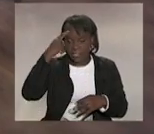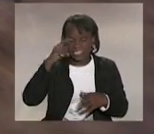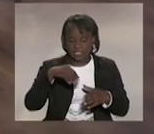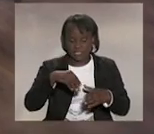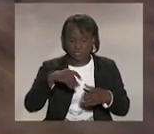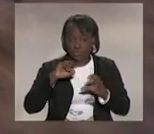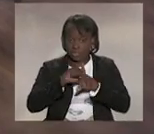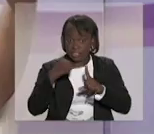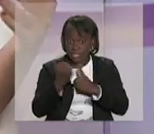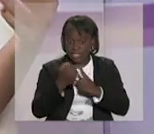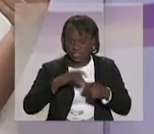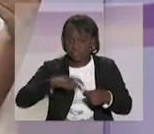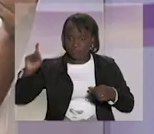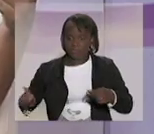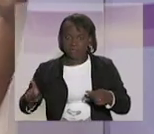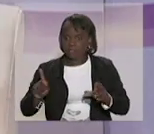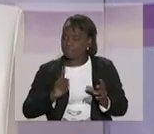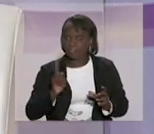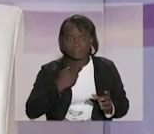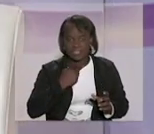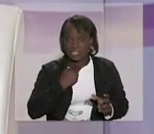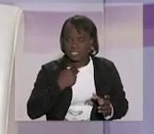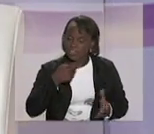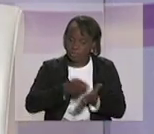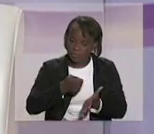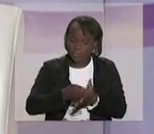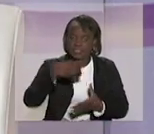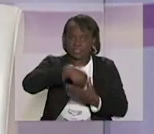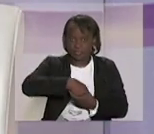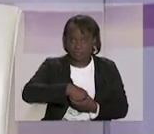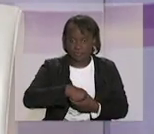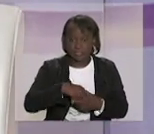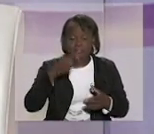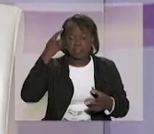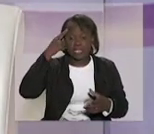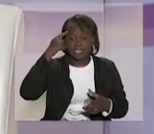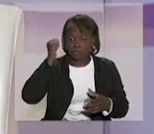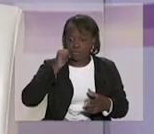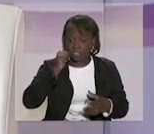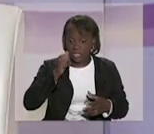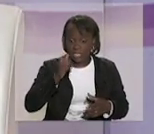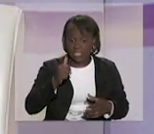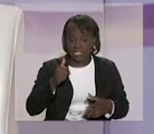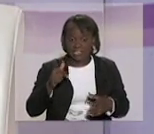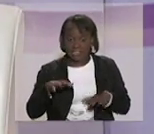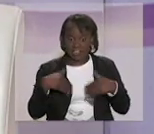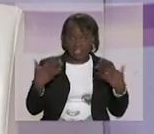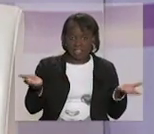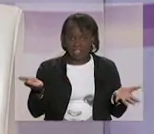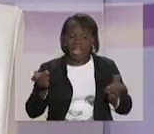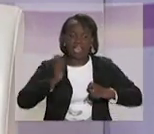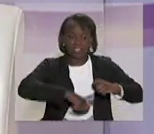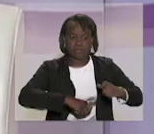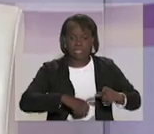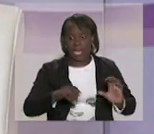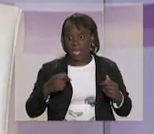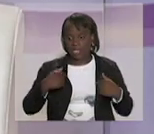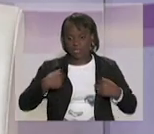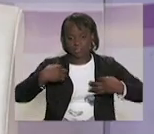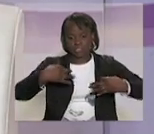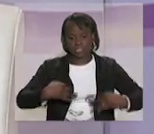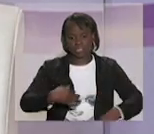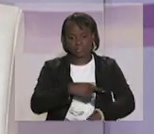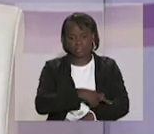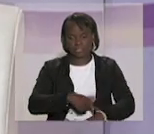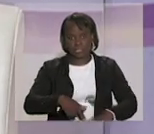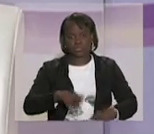dá para você estar fora da sociedade. E a partir do momento que você pensa, apenas mulheres que não se dão respeito são estupradas, e você pensa,